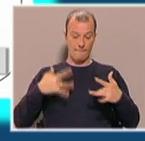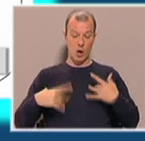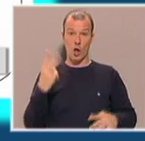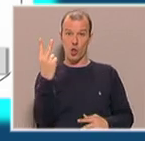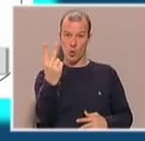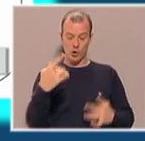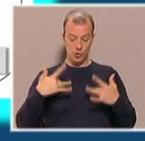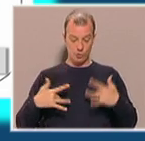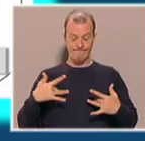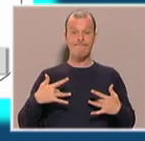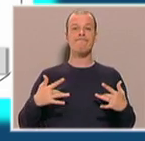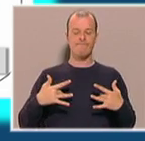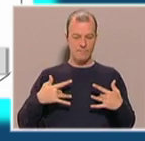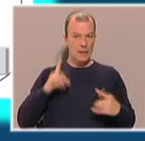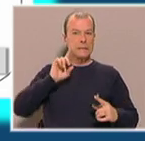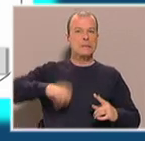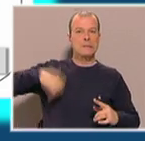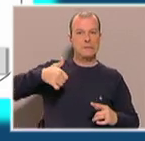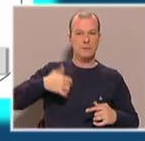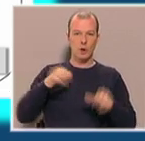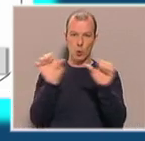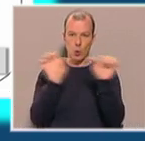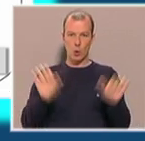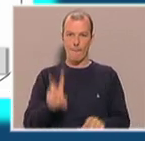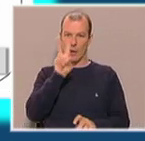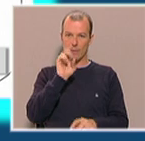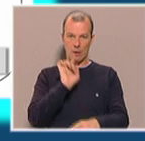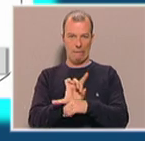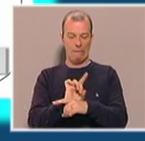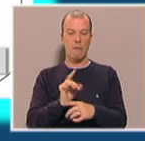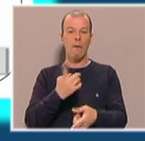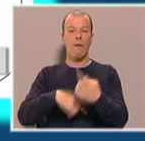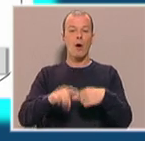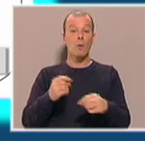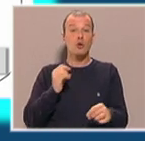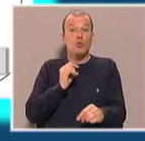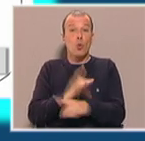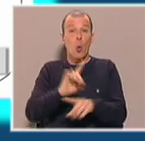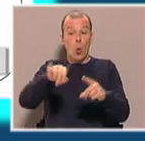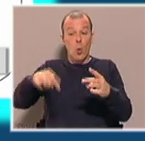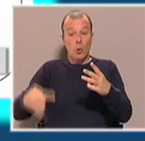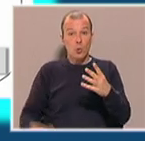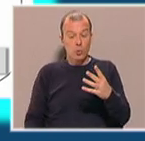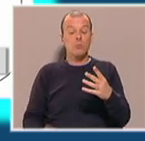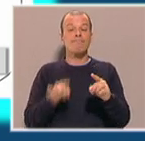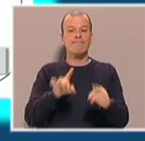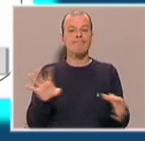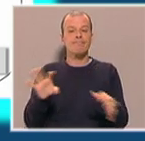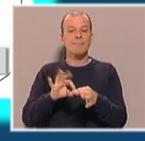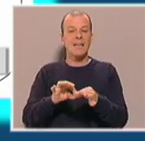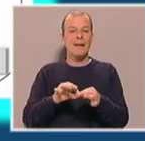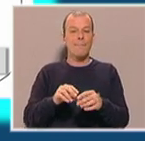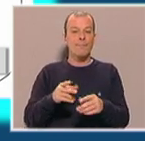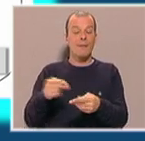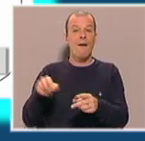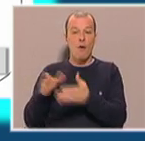que são dois, são os principais órgãos, digamos assim, do sistema respiratório. E depois todos os outros conceitos que ali aparecem pertencem às